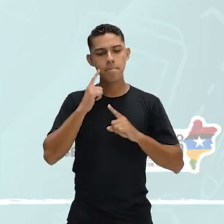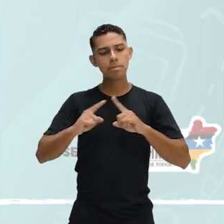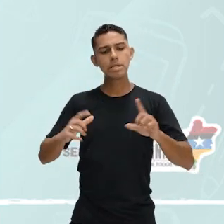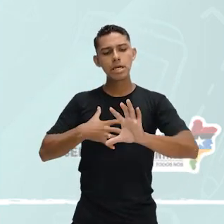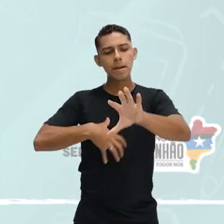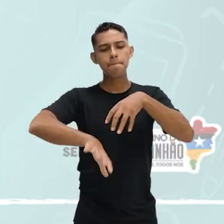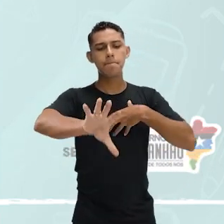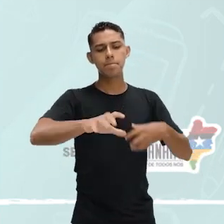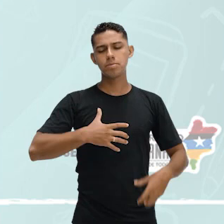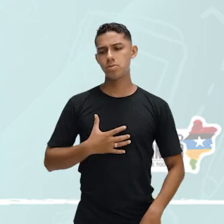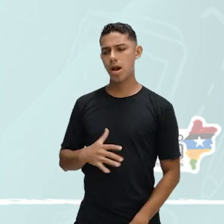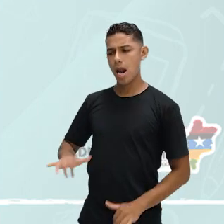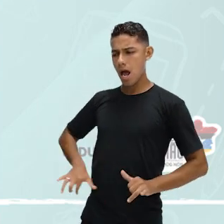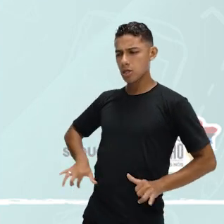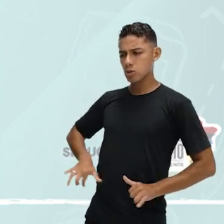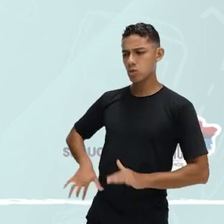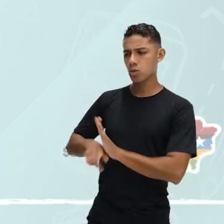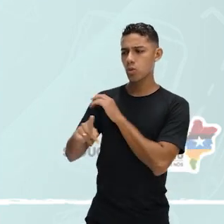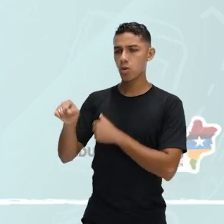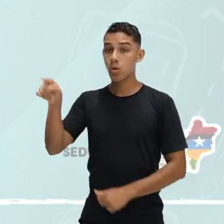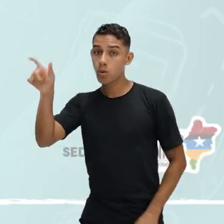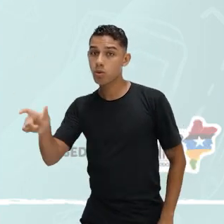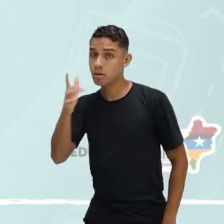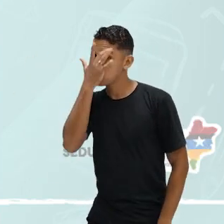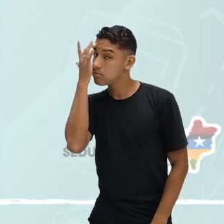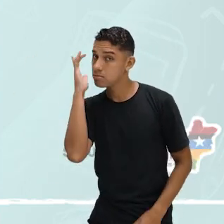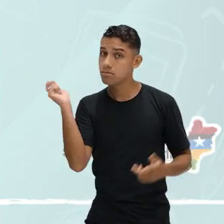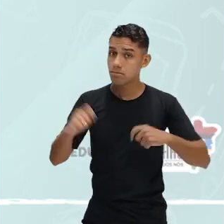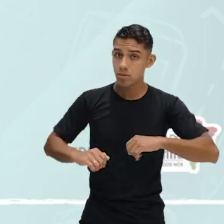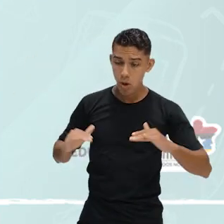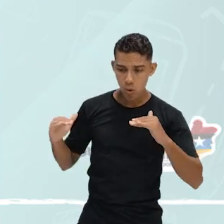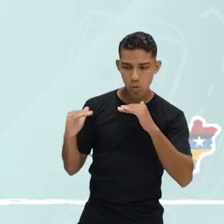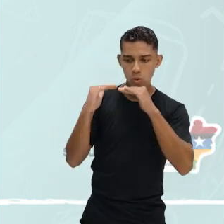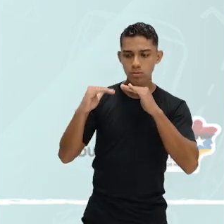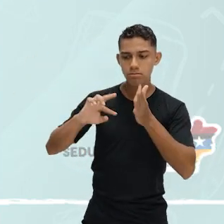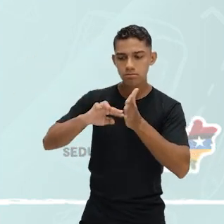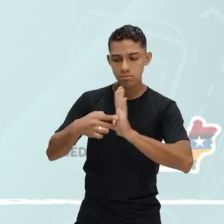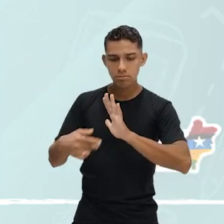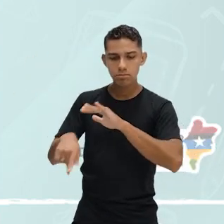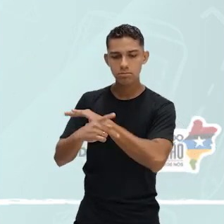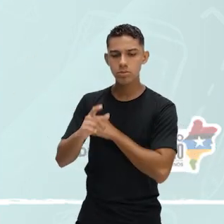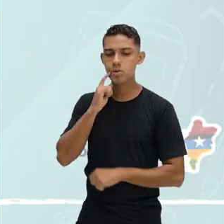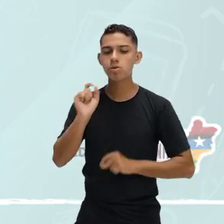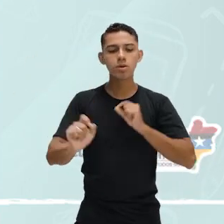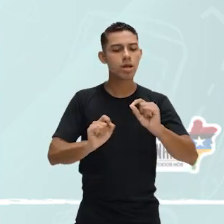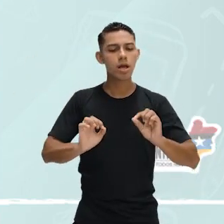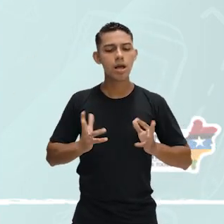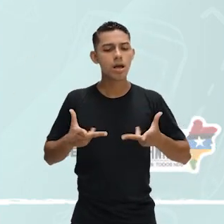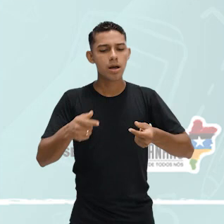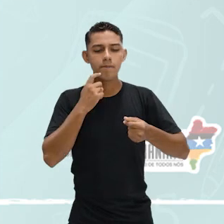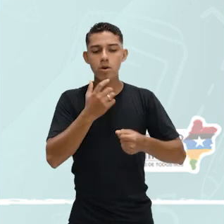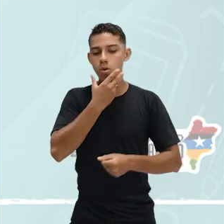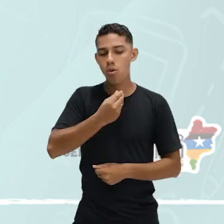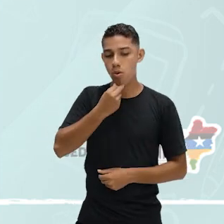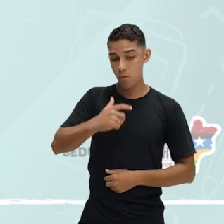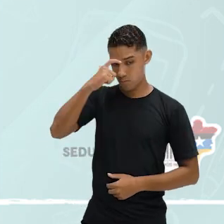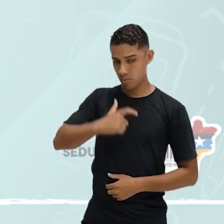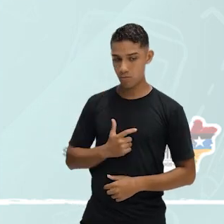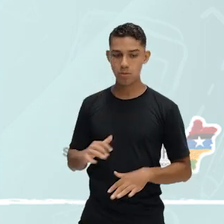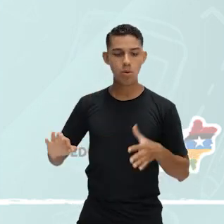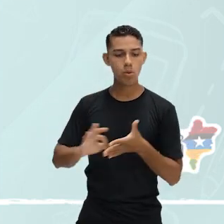alheia. Nesse sentido, o que motivaria o homem natural de Locke a se sujeitar ao contrato